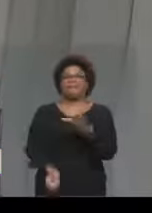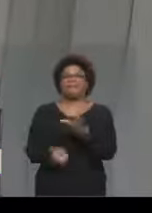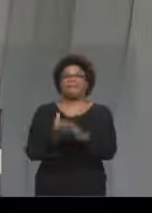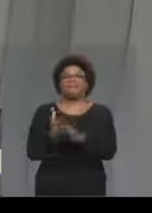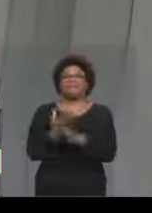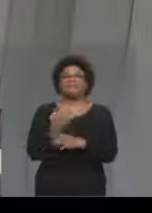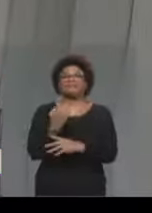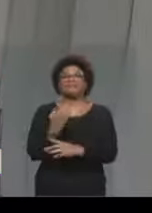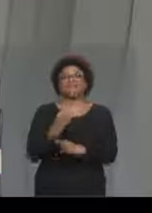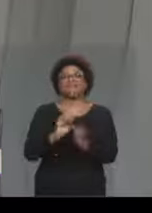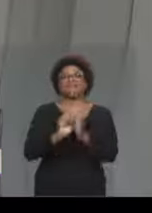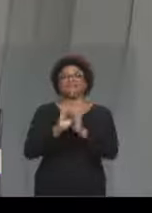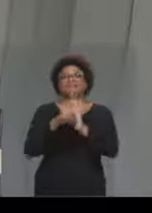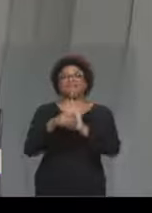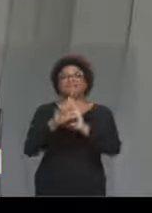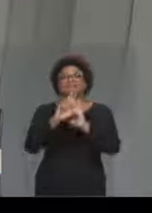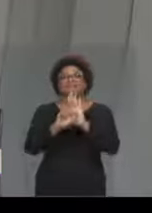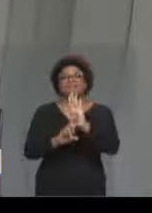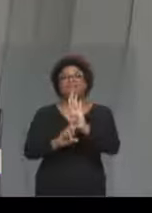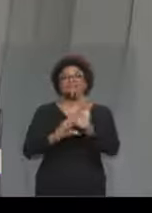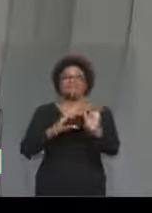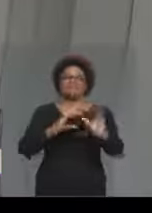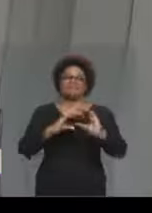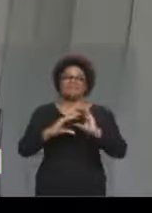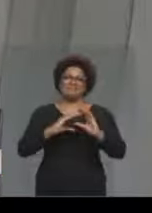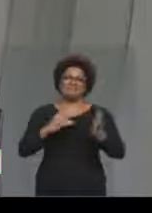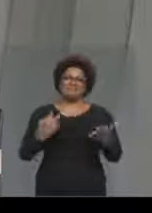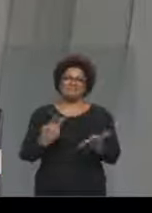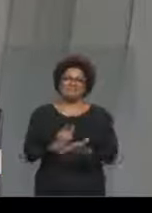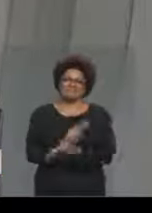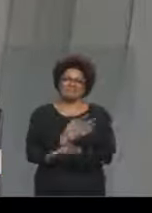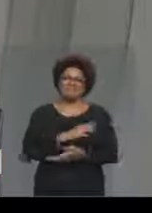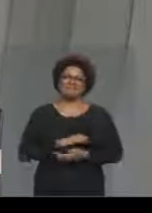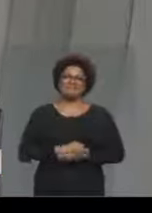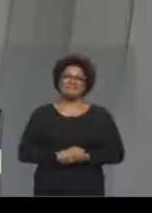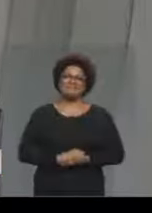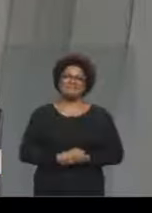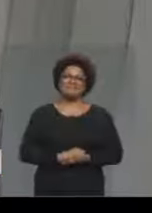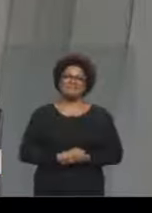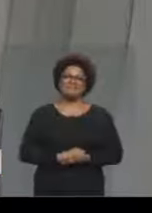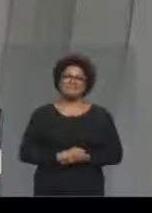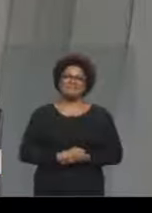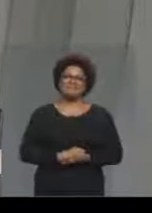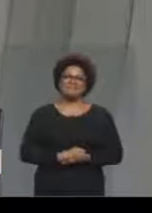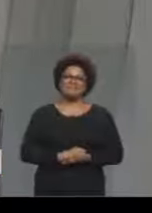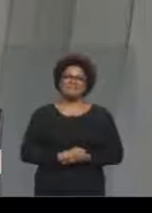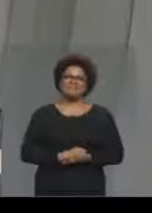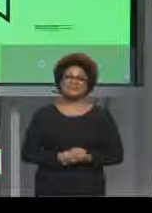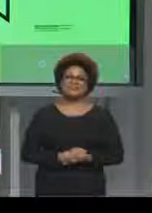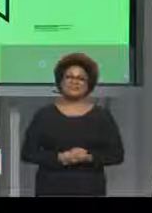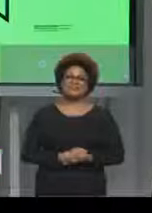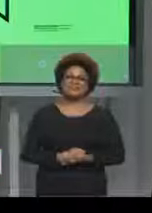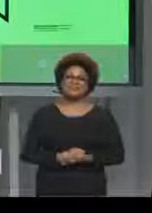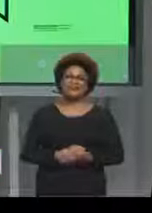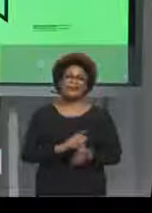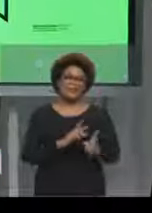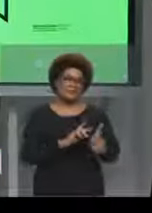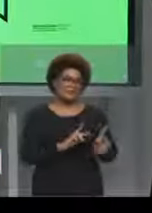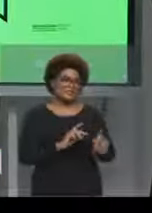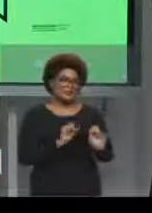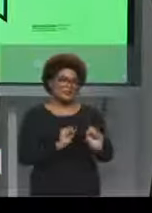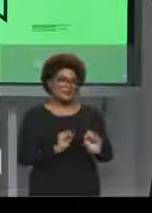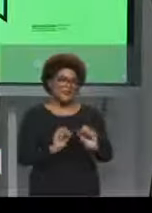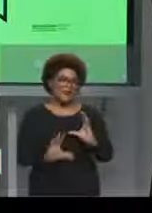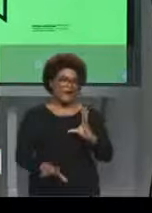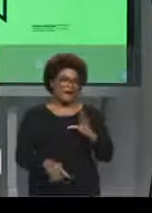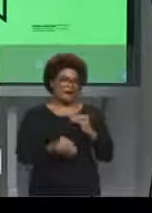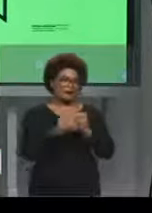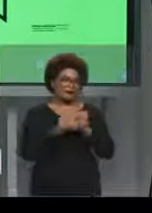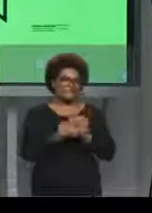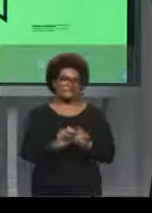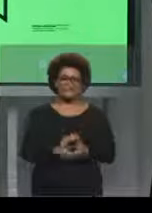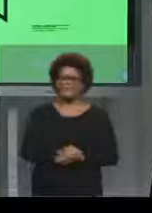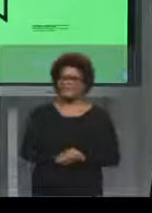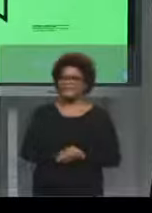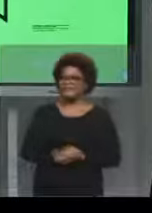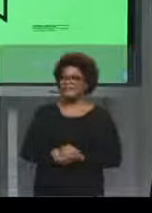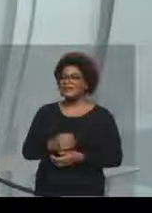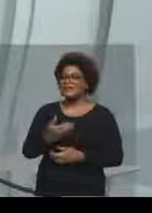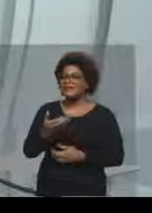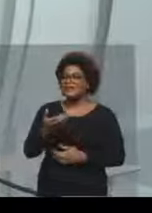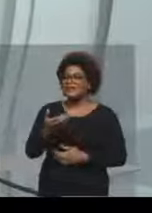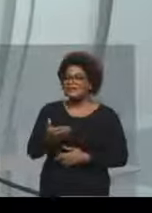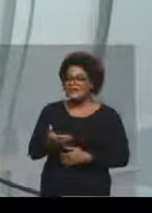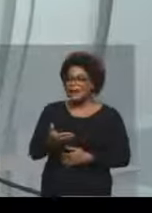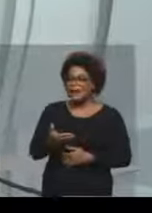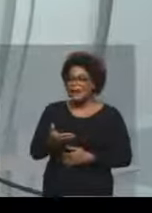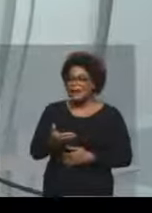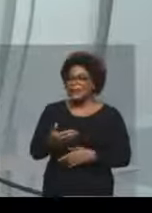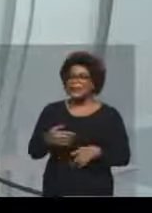textual para comunicação. Vou fazer um gancho. Pode complementar, eu vou fazer um ganchinho aqui. E até a questão da nossa